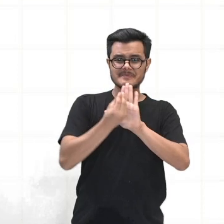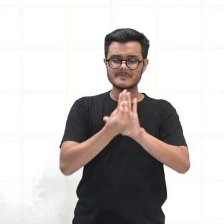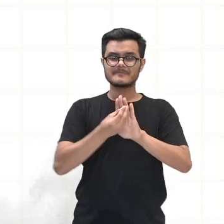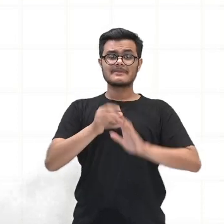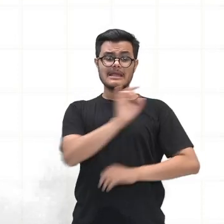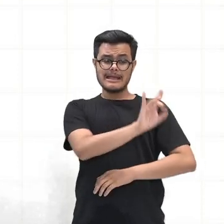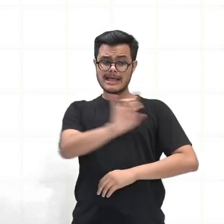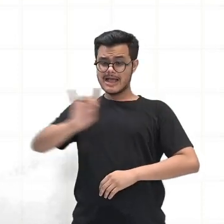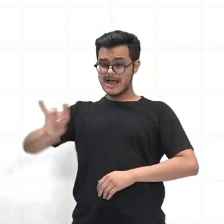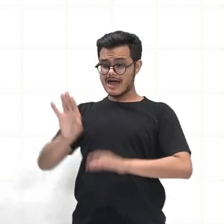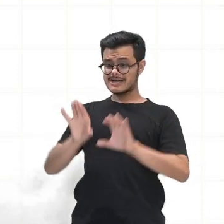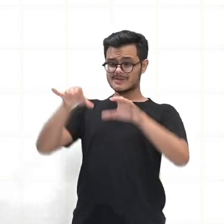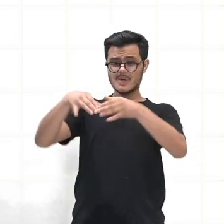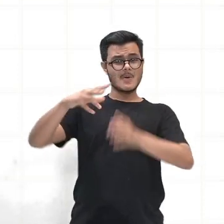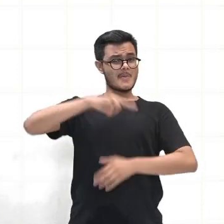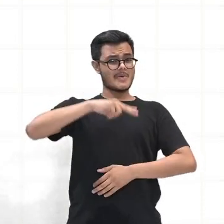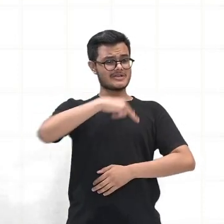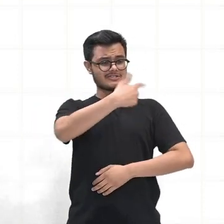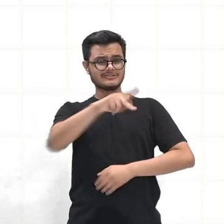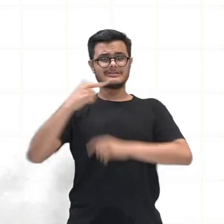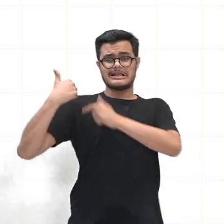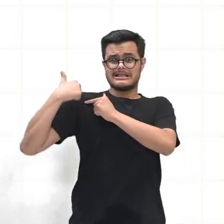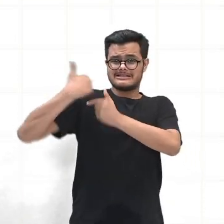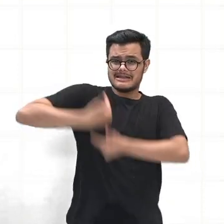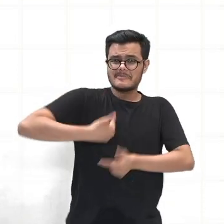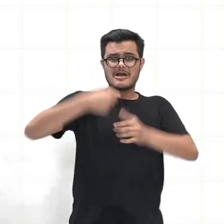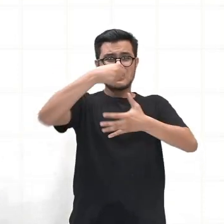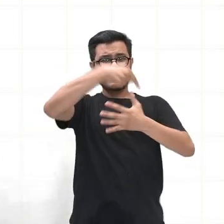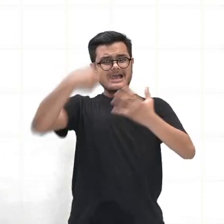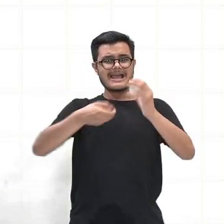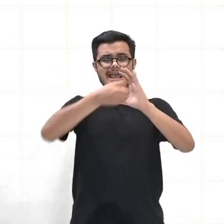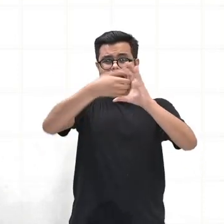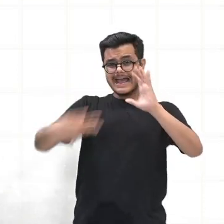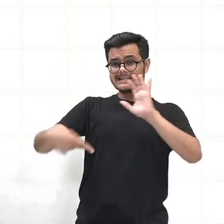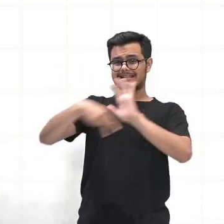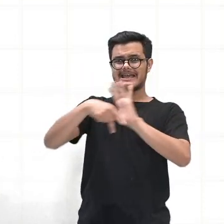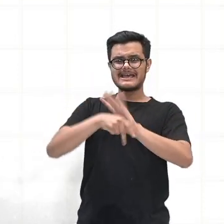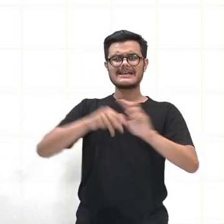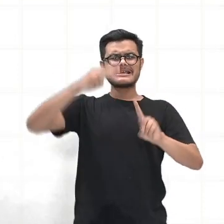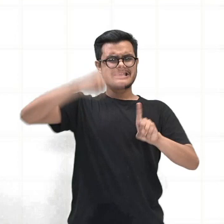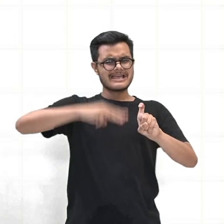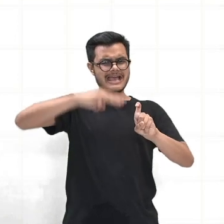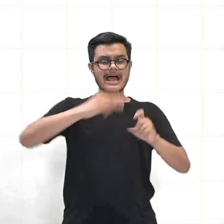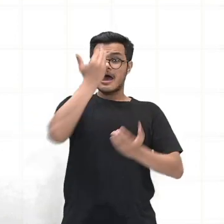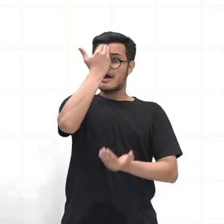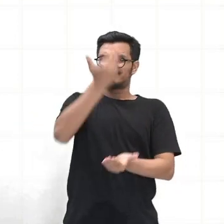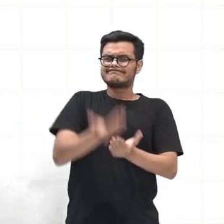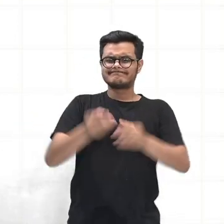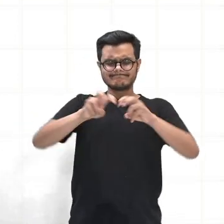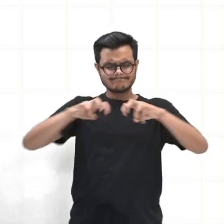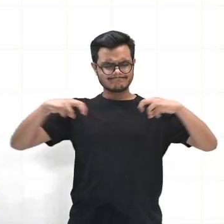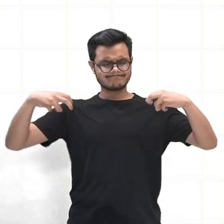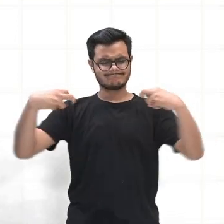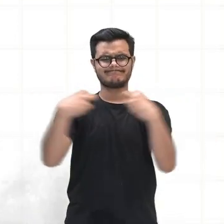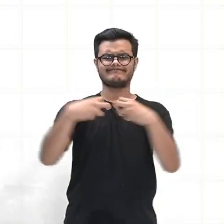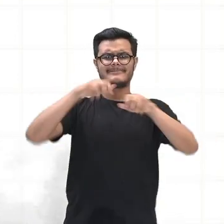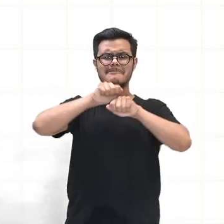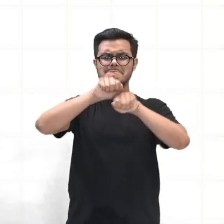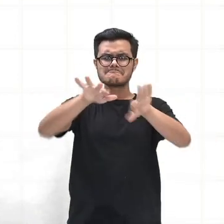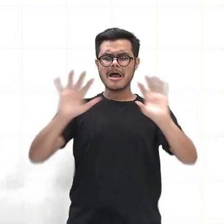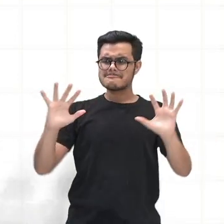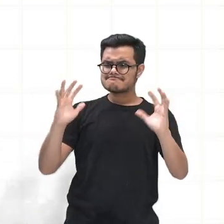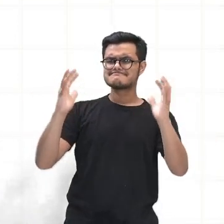grupo tinha ali as suas tradições, as suas lendas, os seus costumes, as suas práticas culturais, os